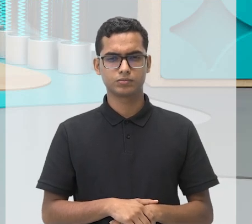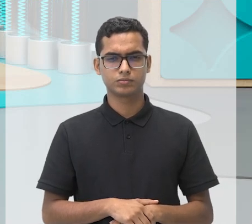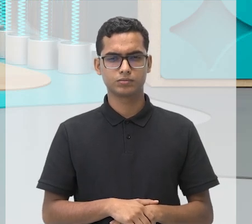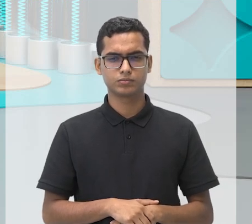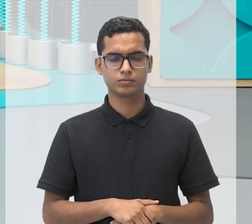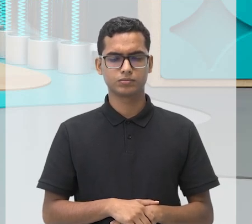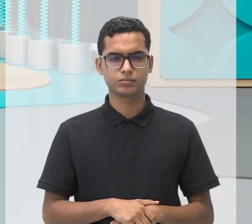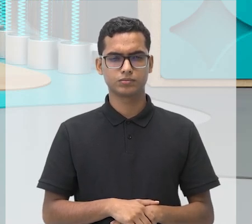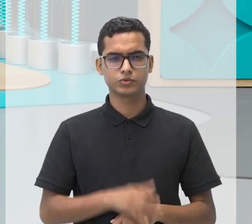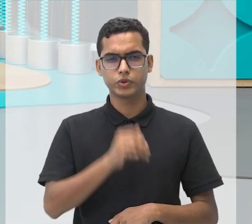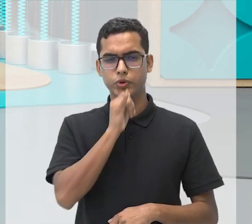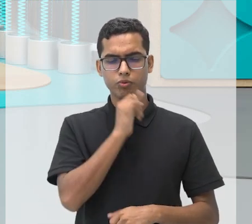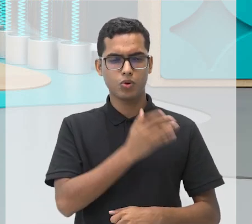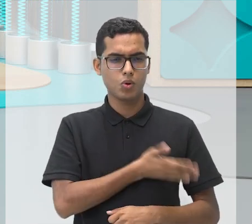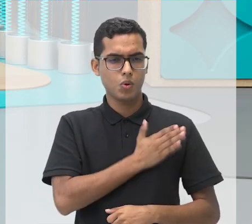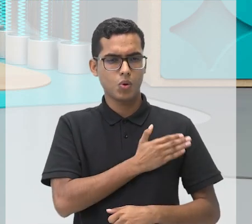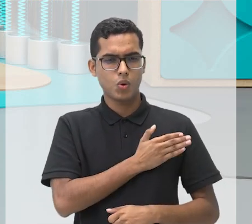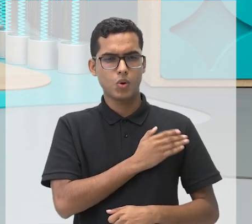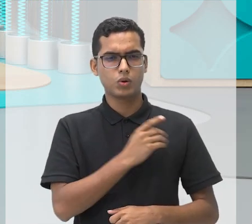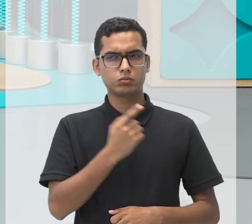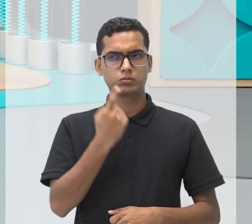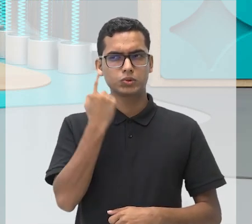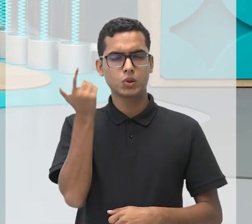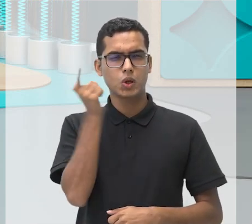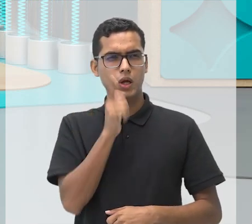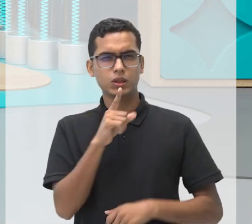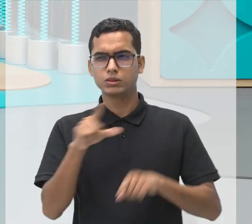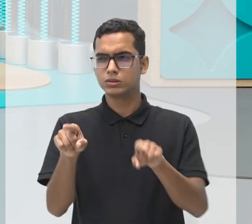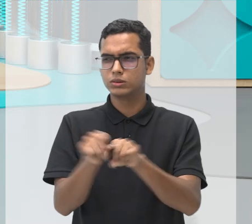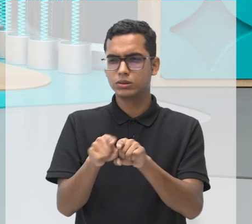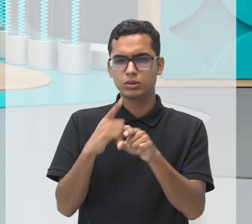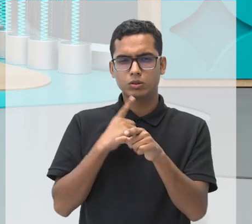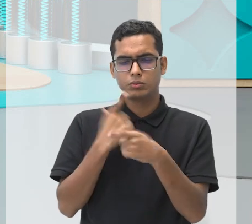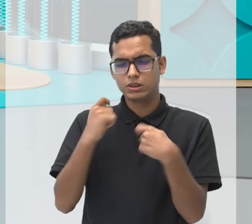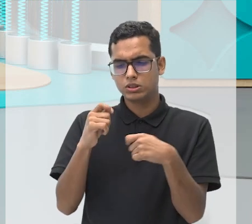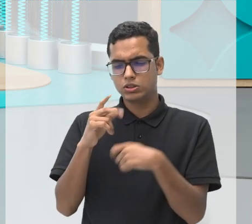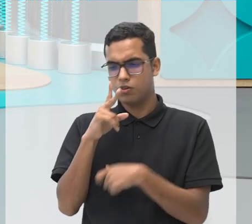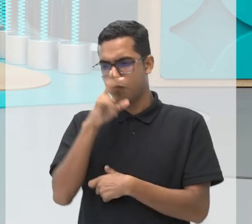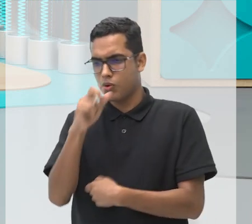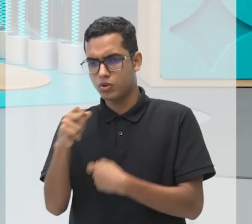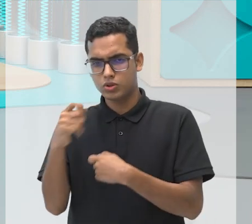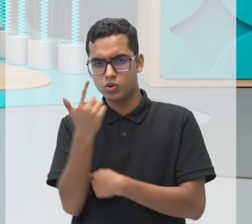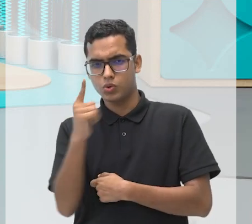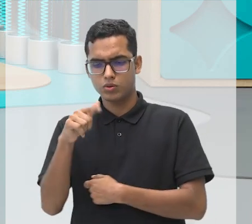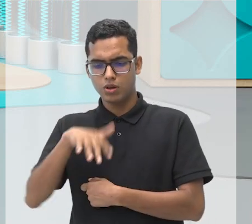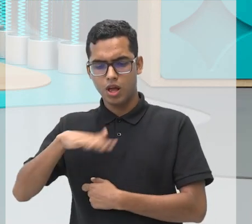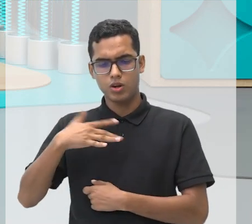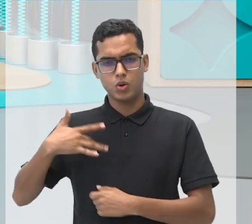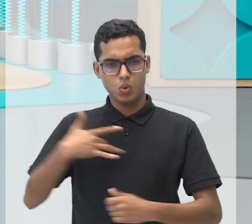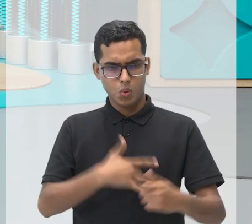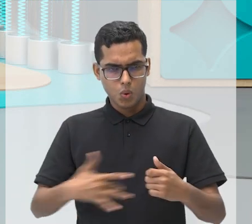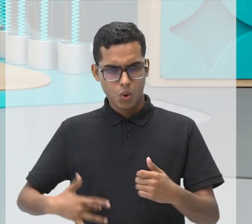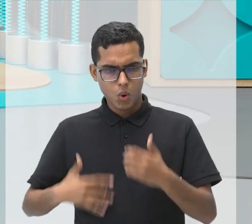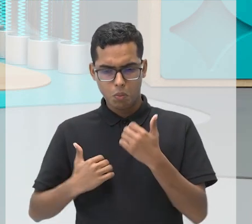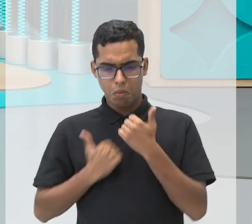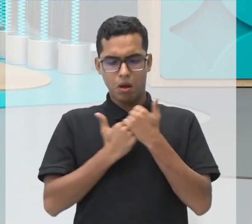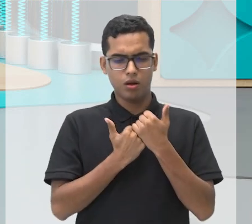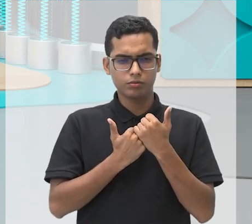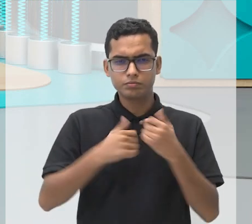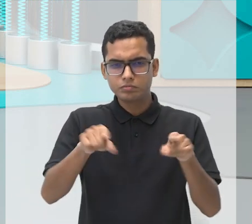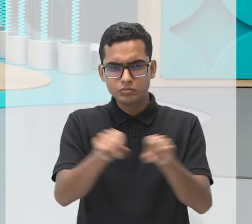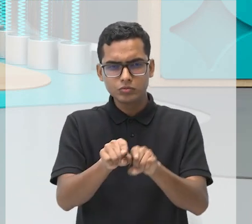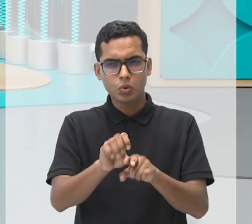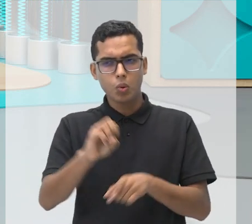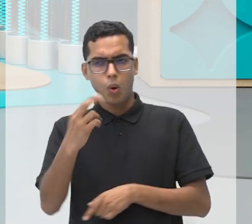que eu estou solicitando força de uma estrutura que não tem? Será que a ausência do equilíbrio está me causando medo e é isso